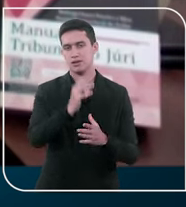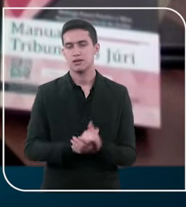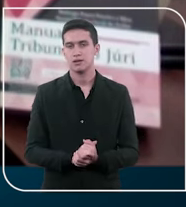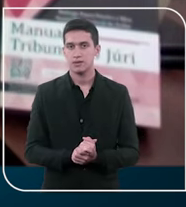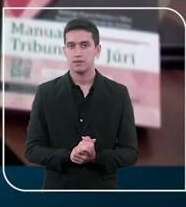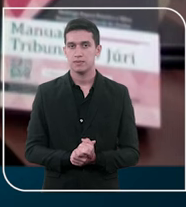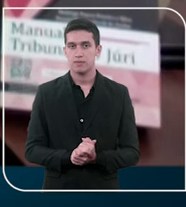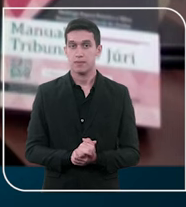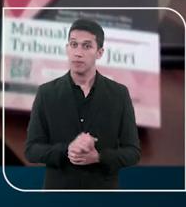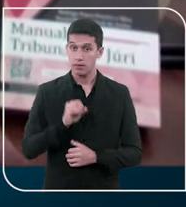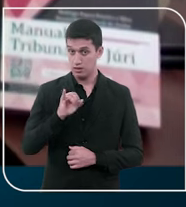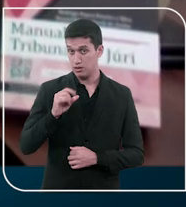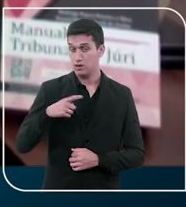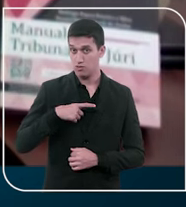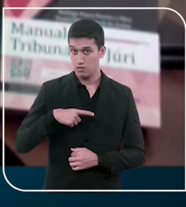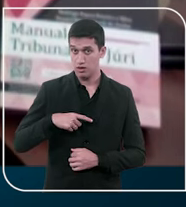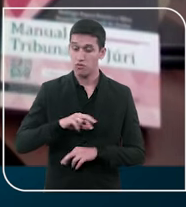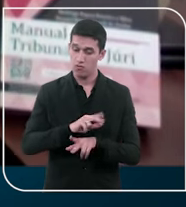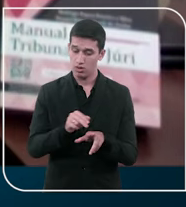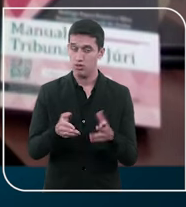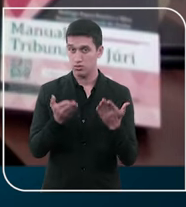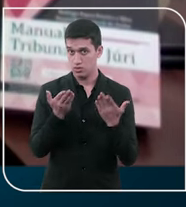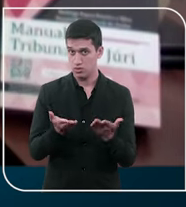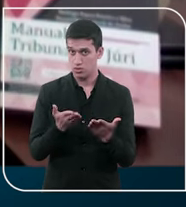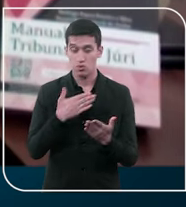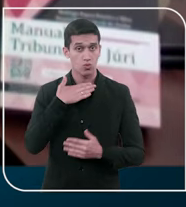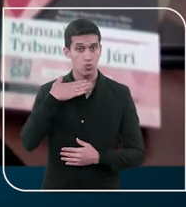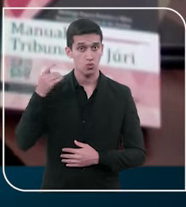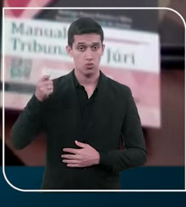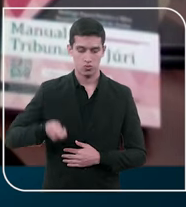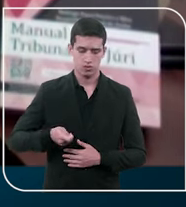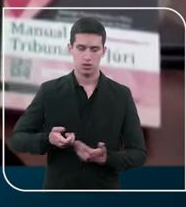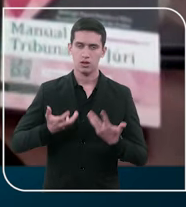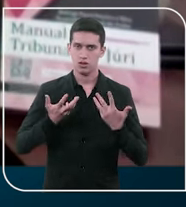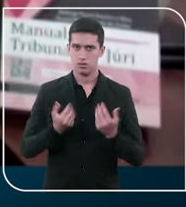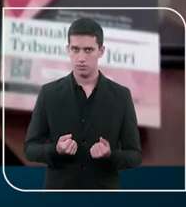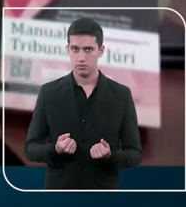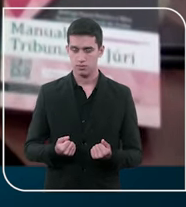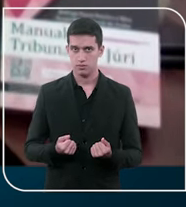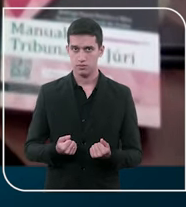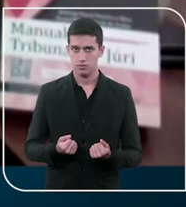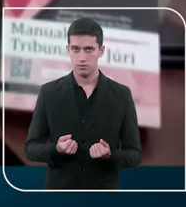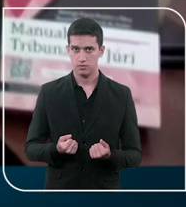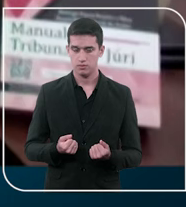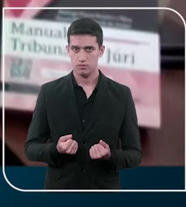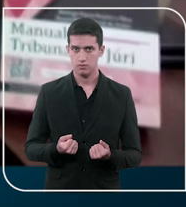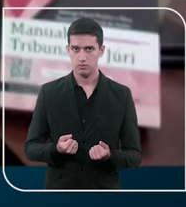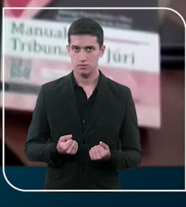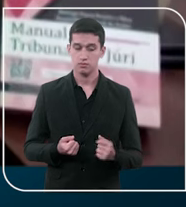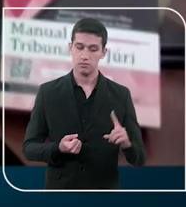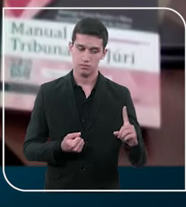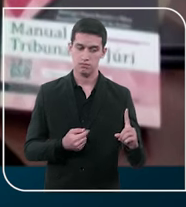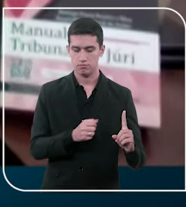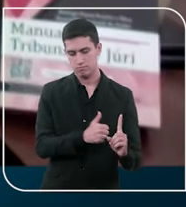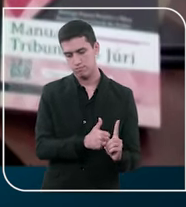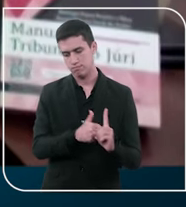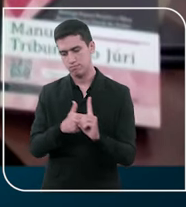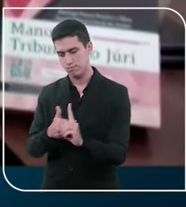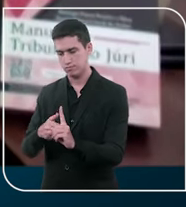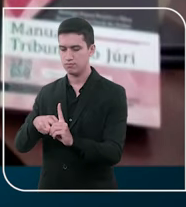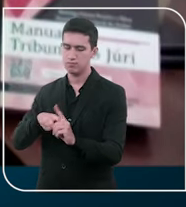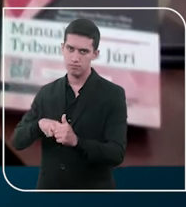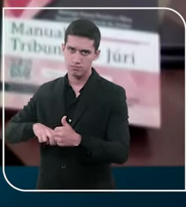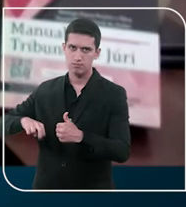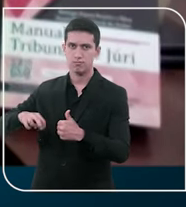delito. Se existir esses elementos, o juiz admite para que ele vá à